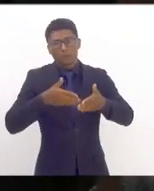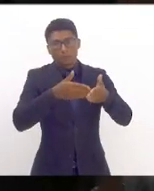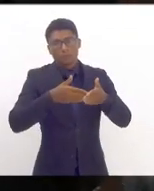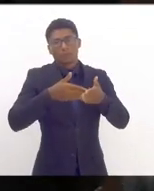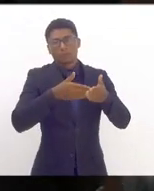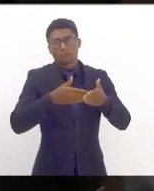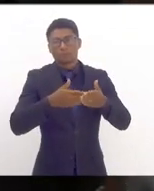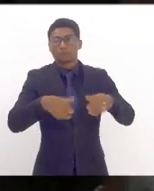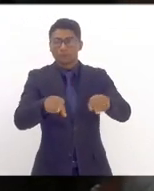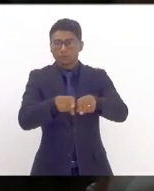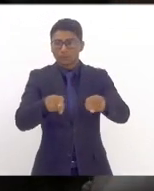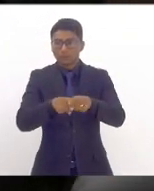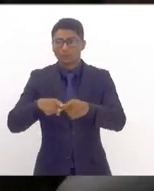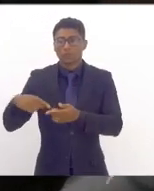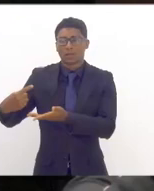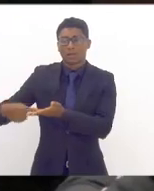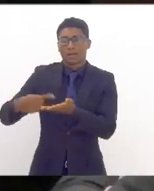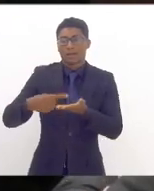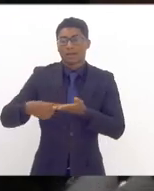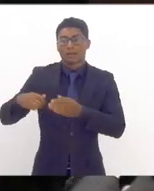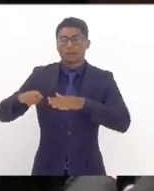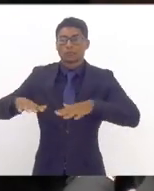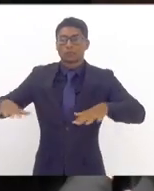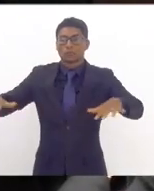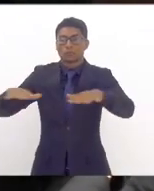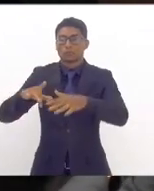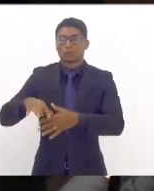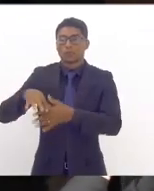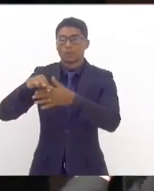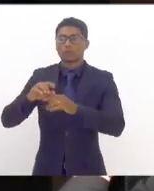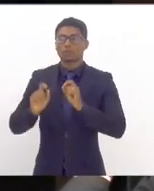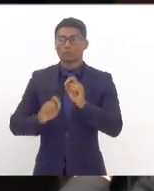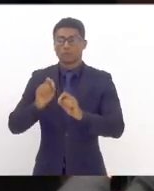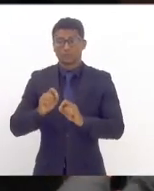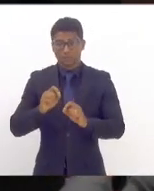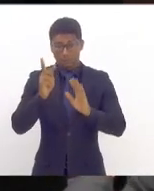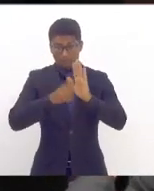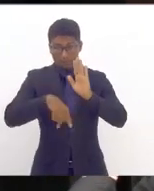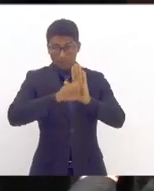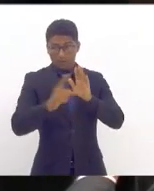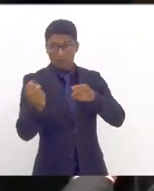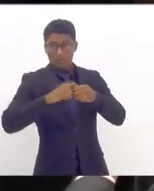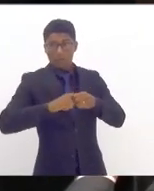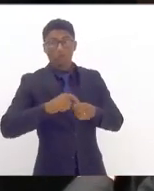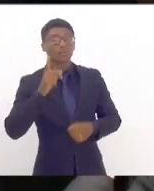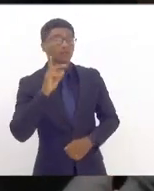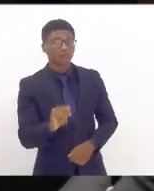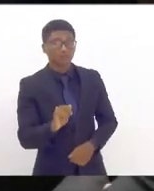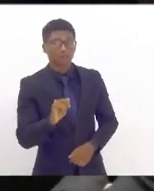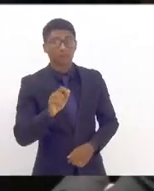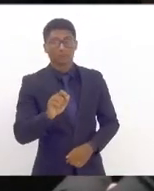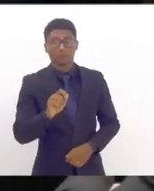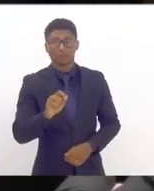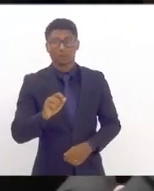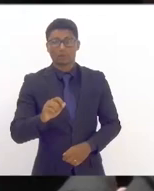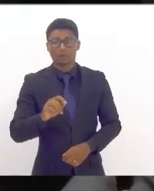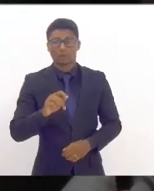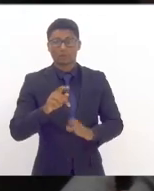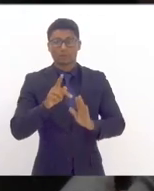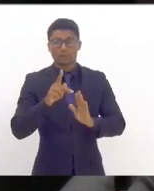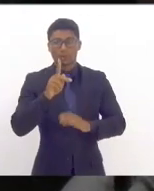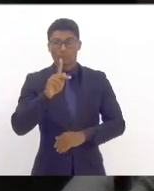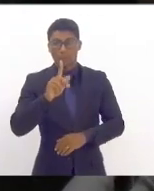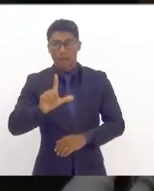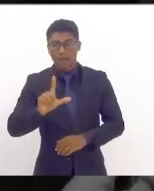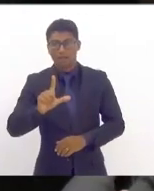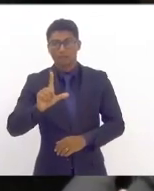tabulado naquele acordo com todas as lideranças que o projeto só retornaria com a concordância da liderança do pl isso